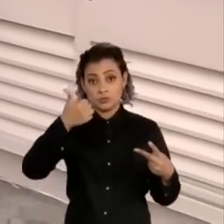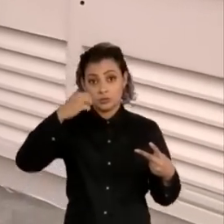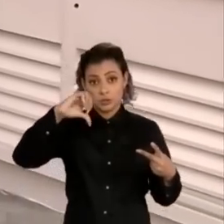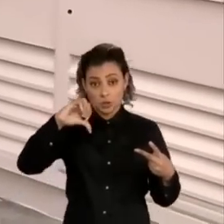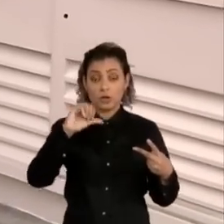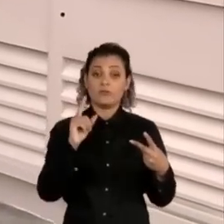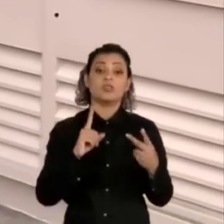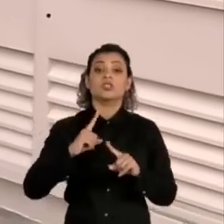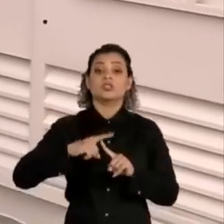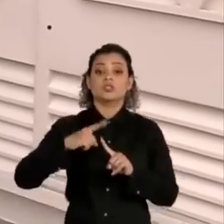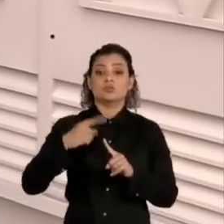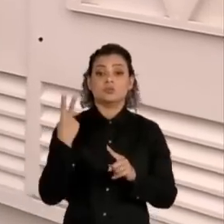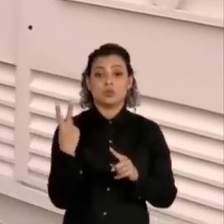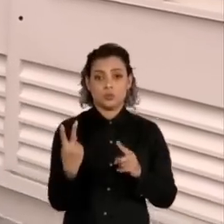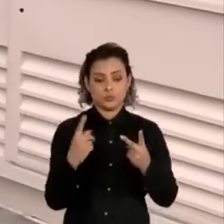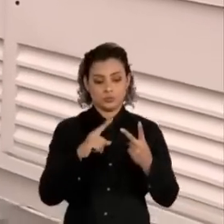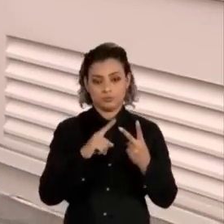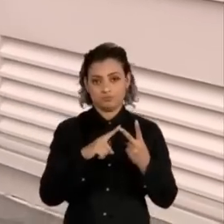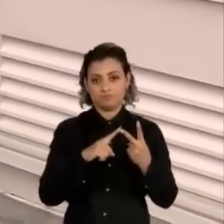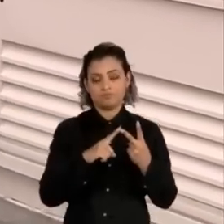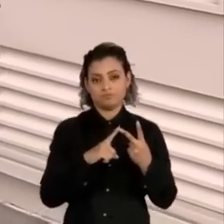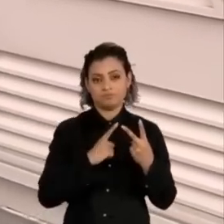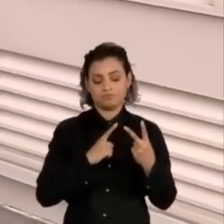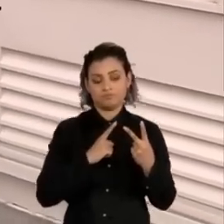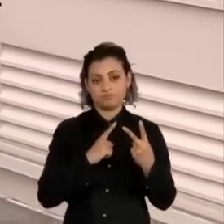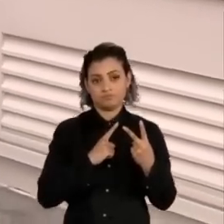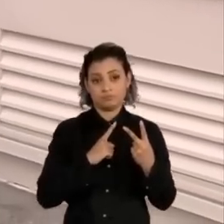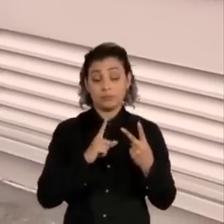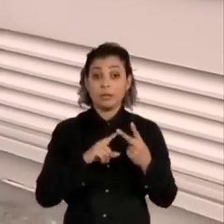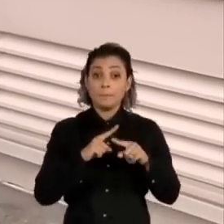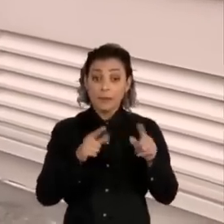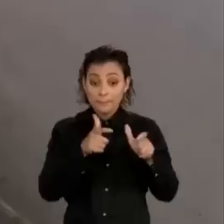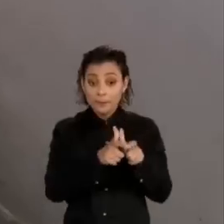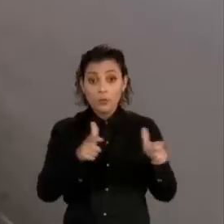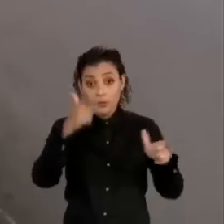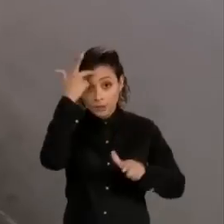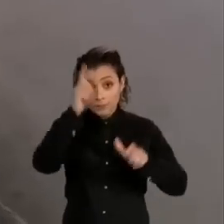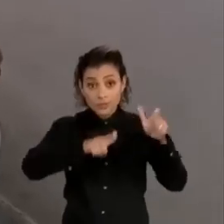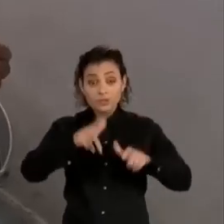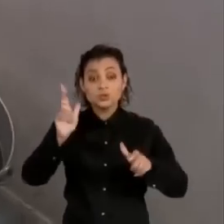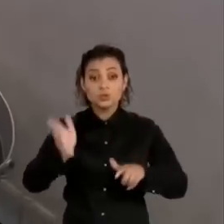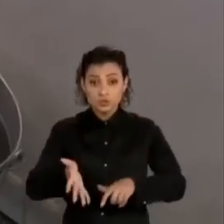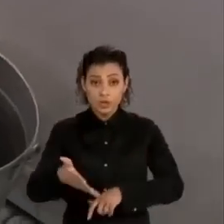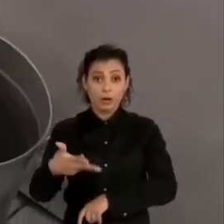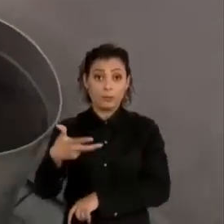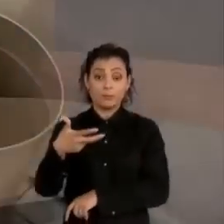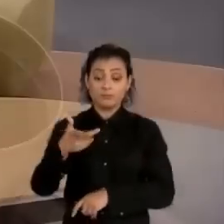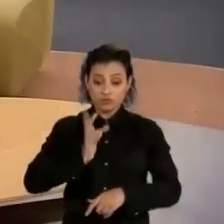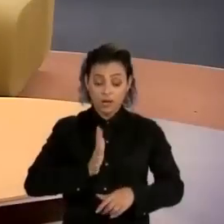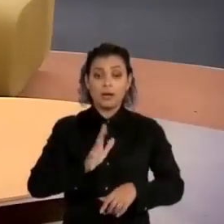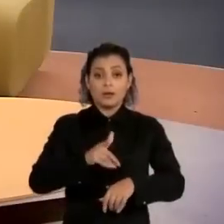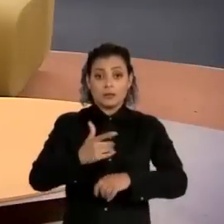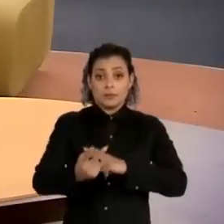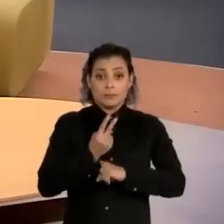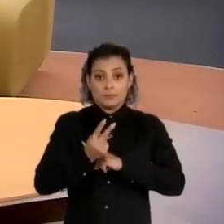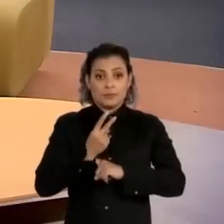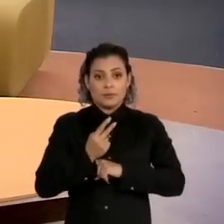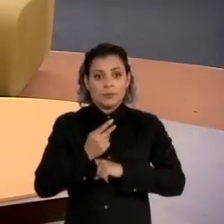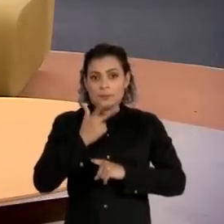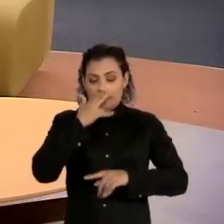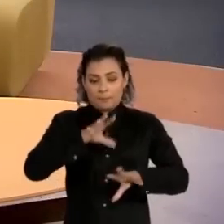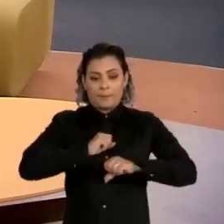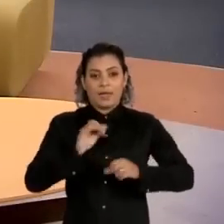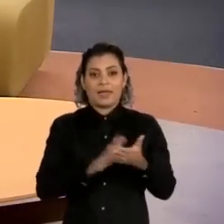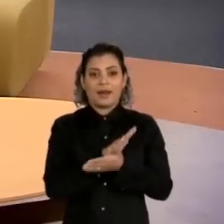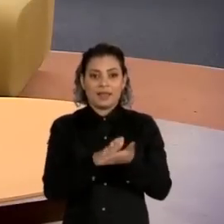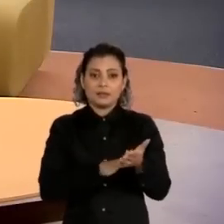tipo 2. Então, quando a maioria das pessoas já teve um tipo, a população fica imune. E